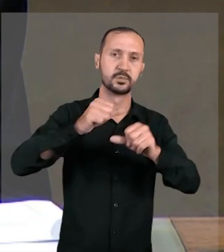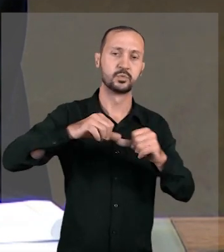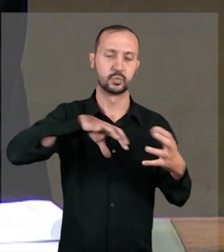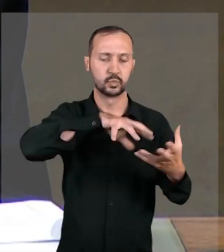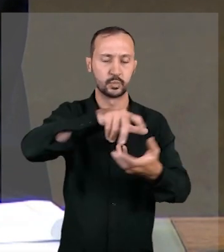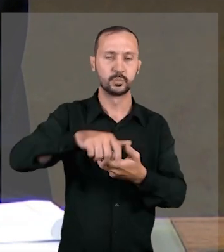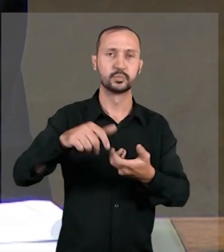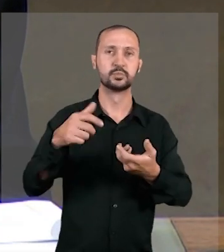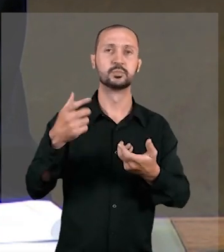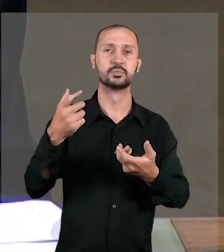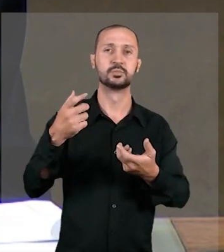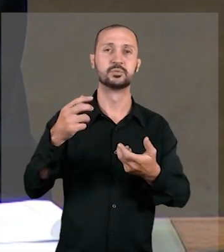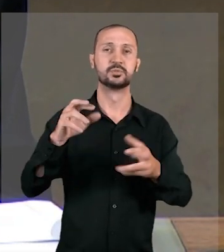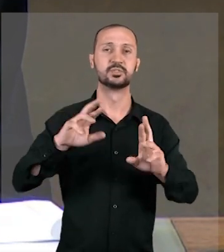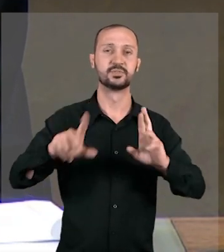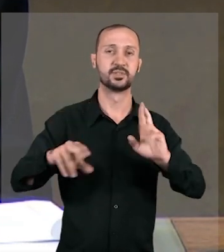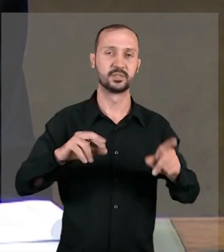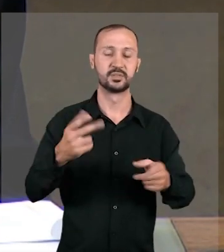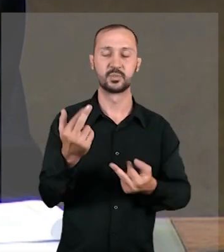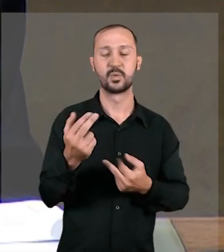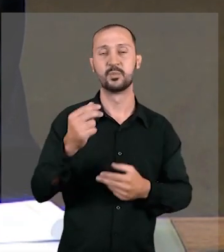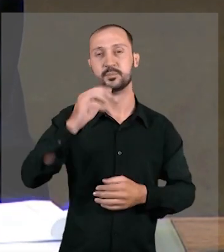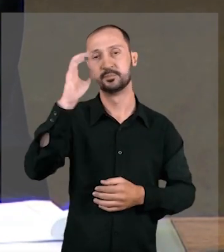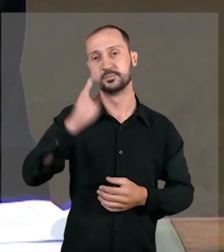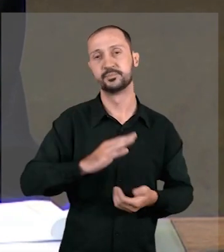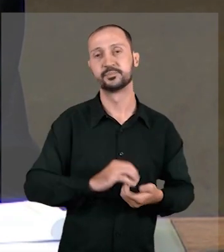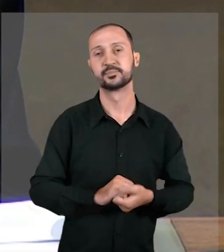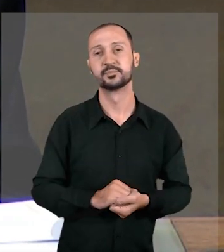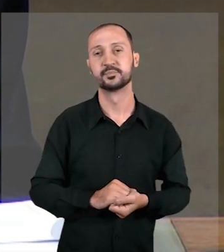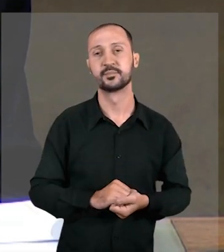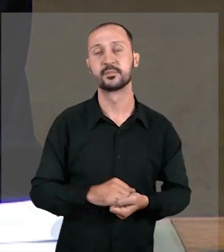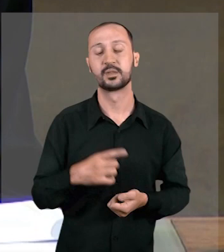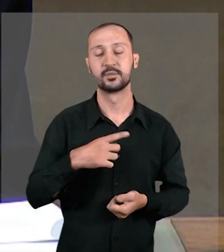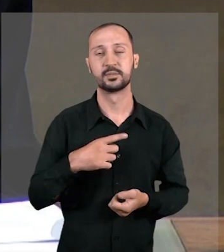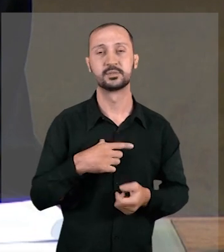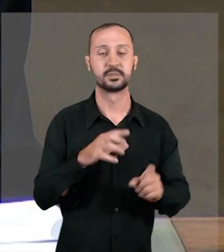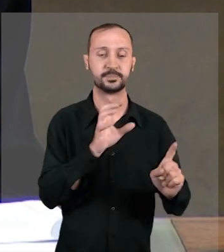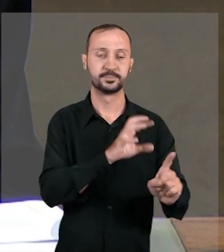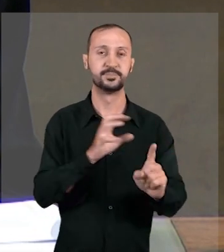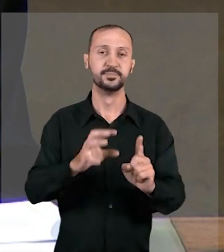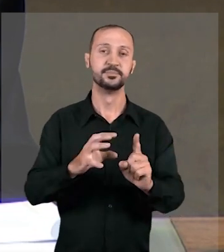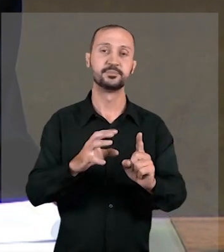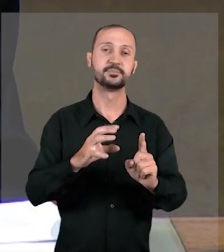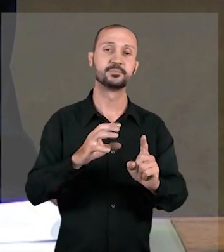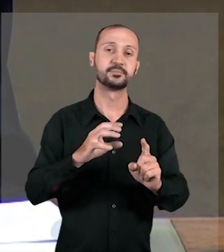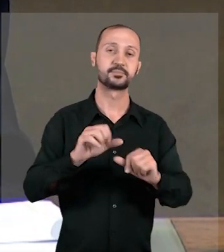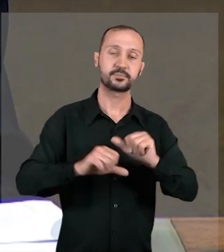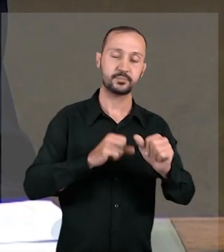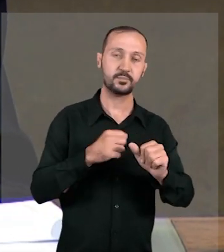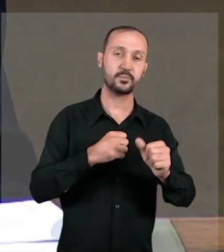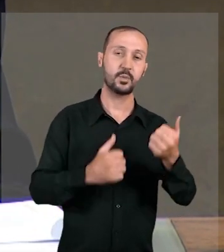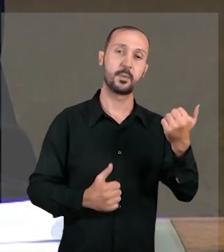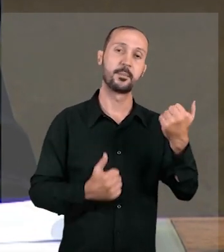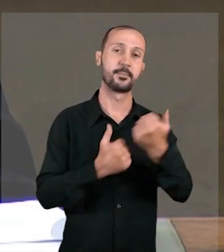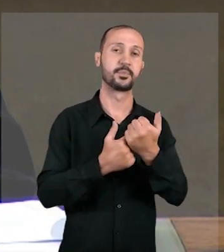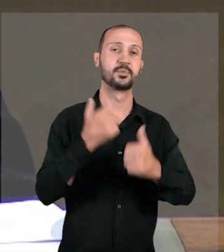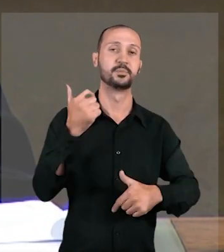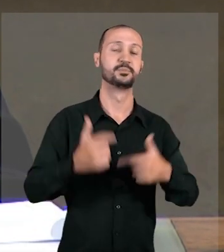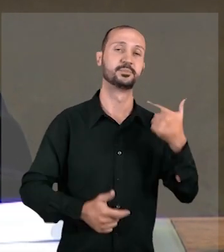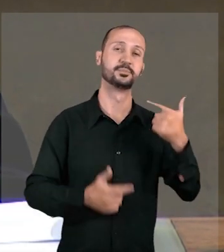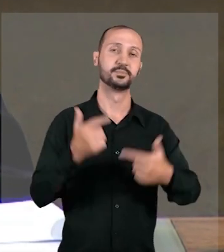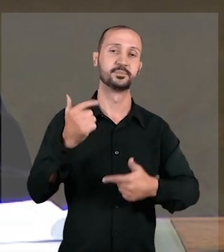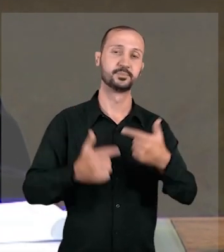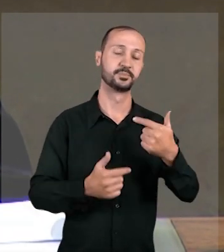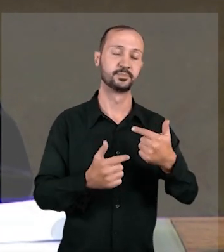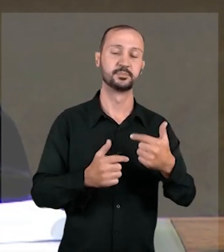num país complexo como o Brasil. Este é que vai estar sujeito às instabilidades de perda do apoio político e